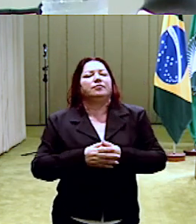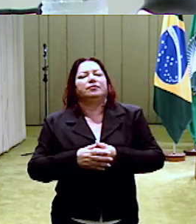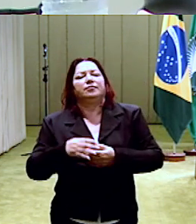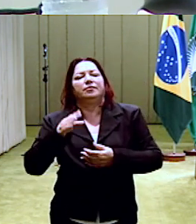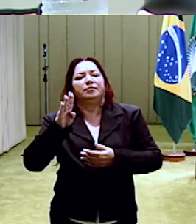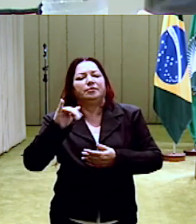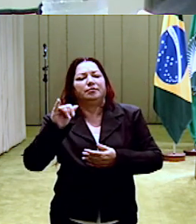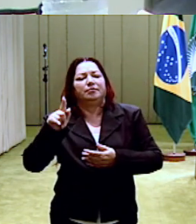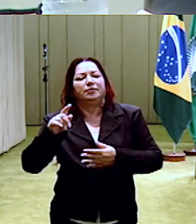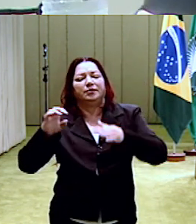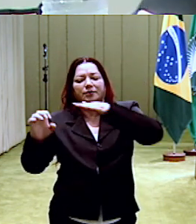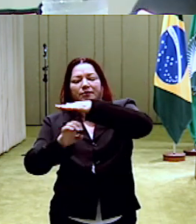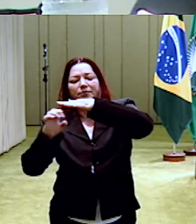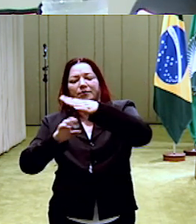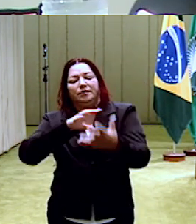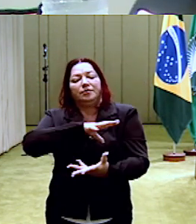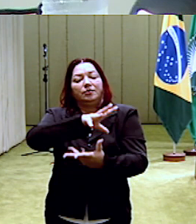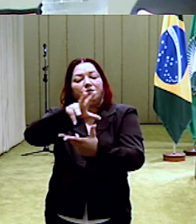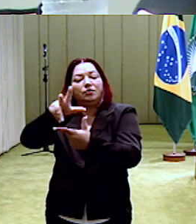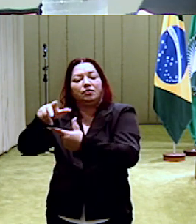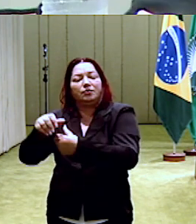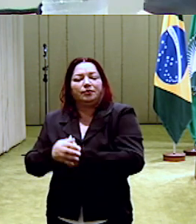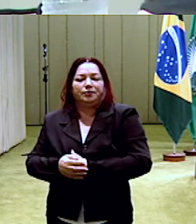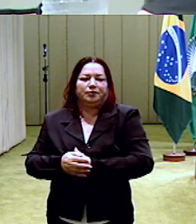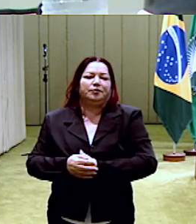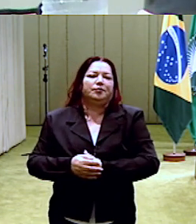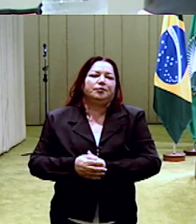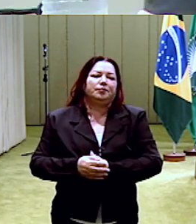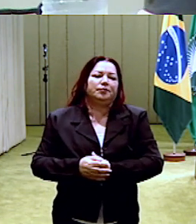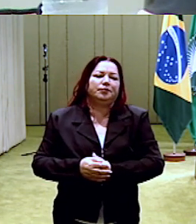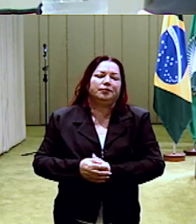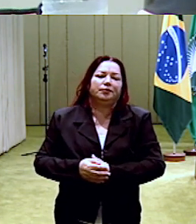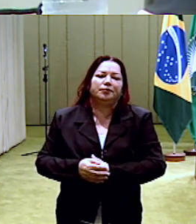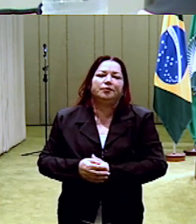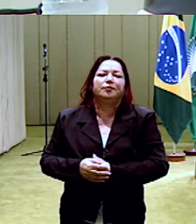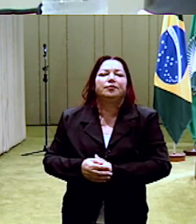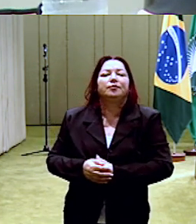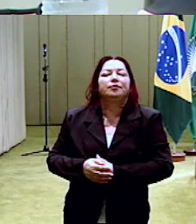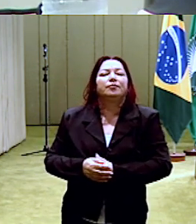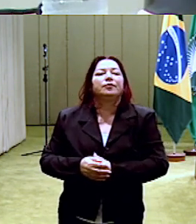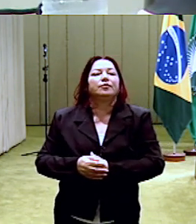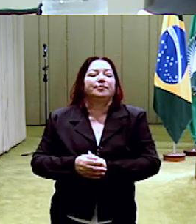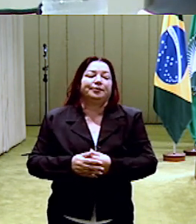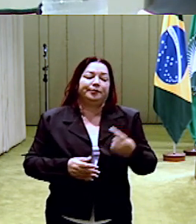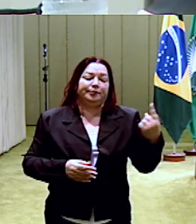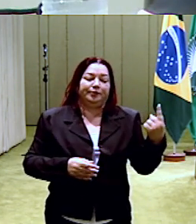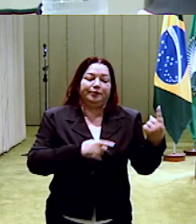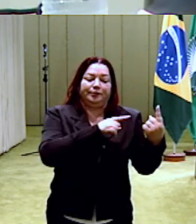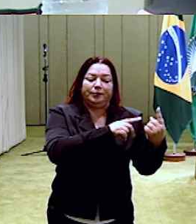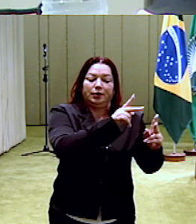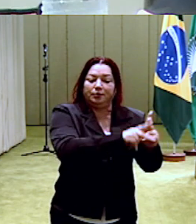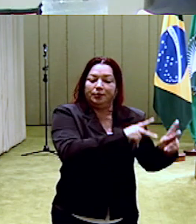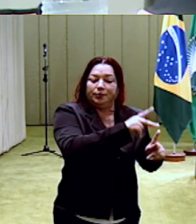Big Techs, e com toda sorte de desafios de regulação e autorregulação. E na ponta desse problema existe